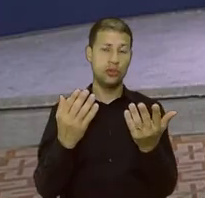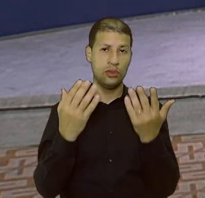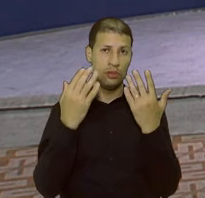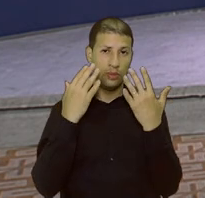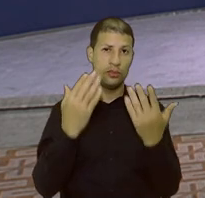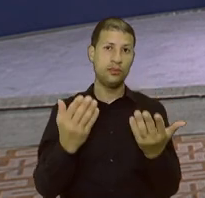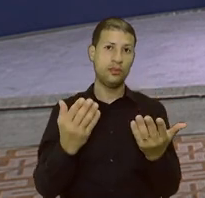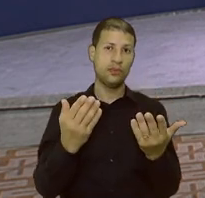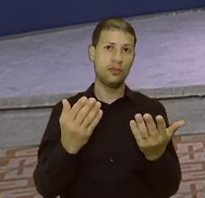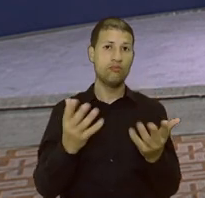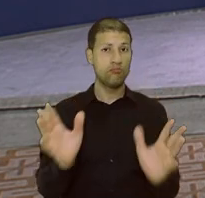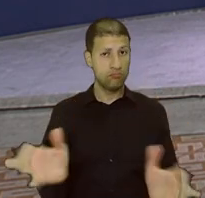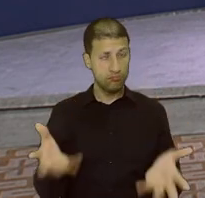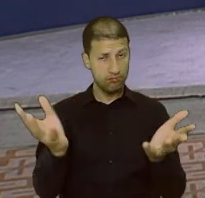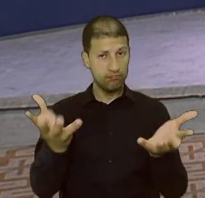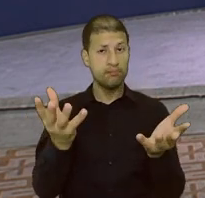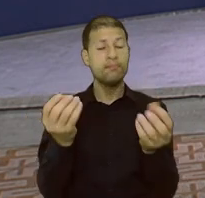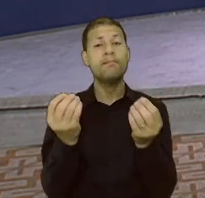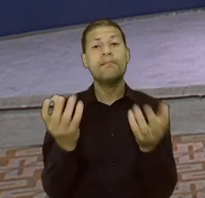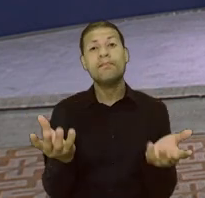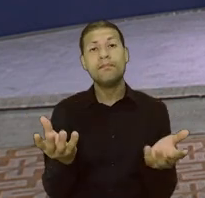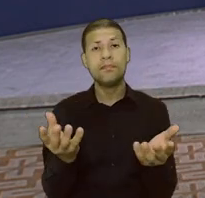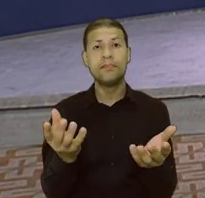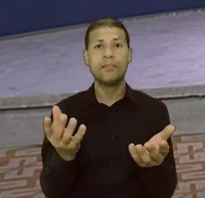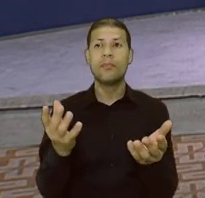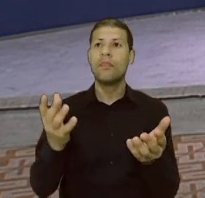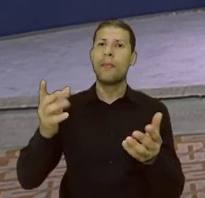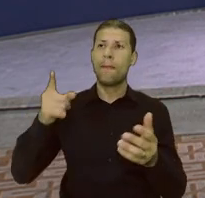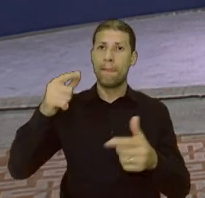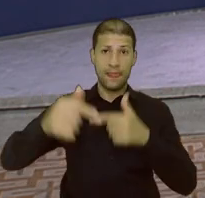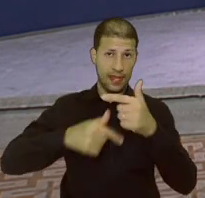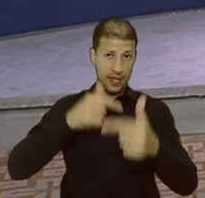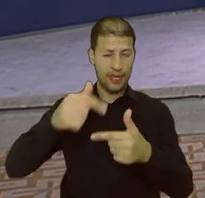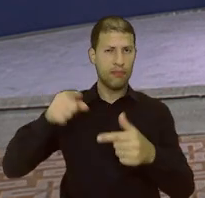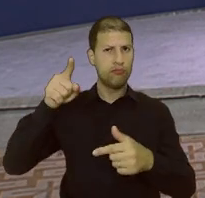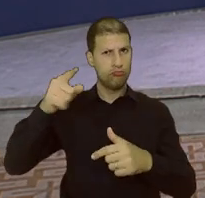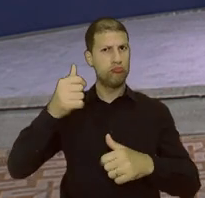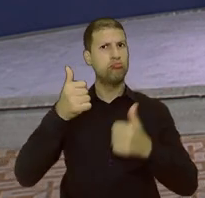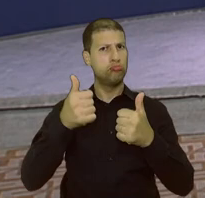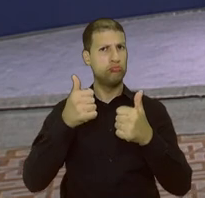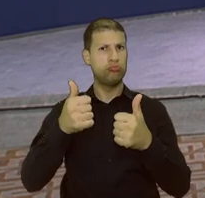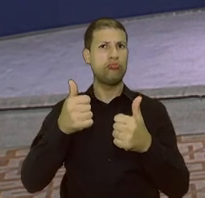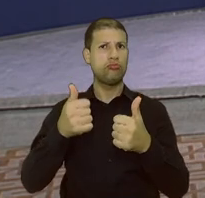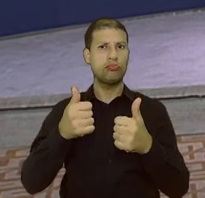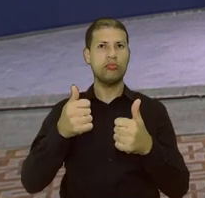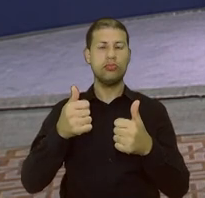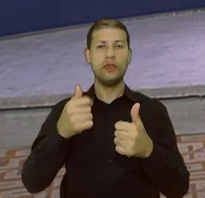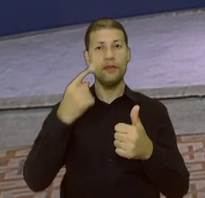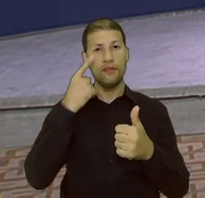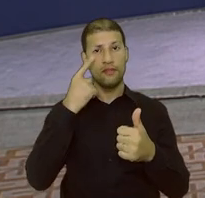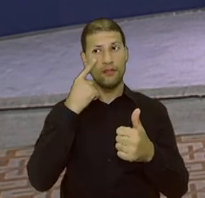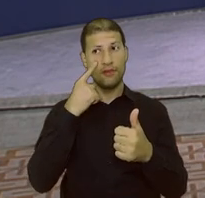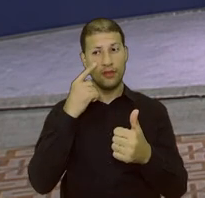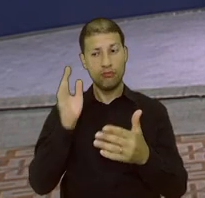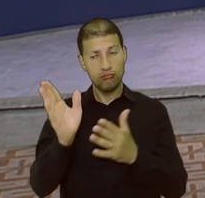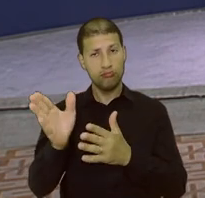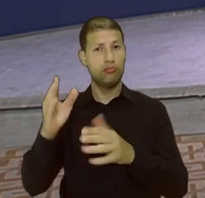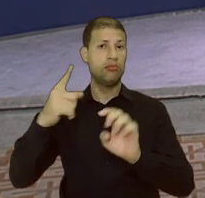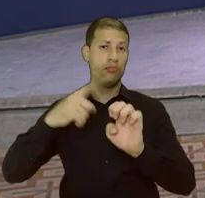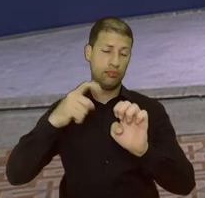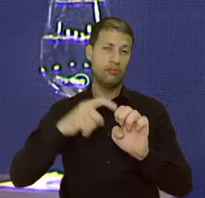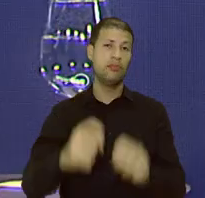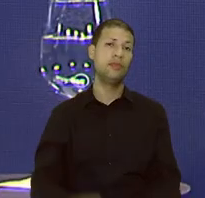incentivo para que o aquela aquela mão de obra de qualidade Vá para uma jornada empreendedora